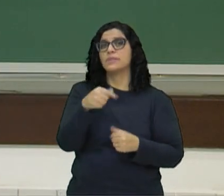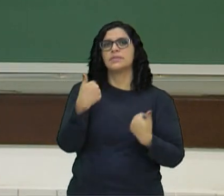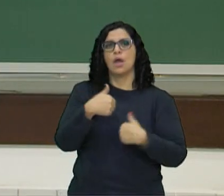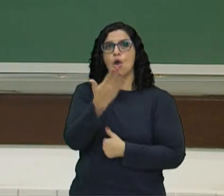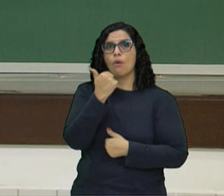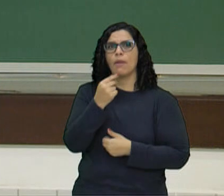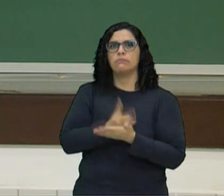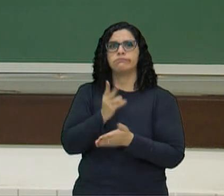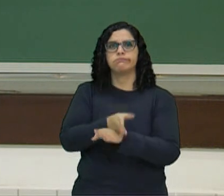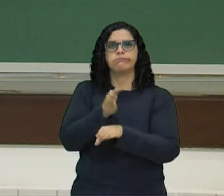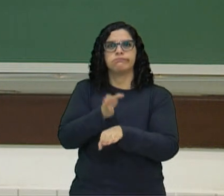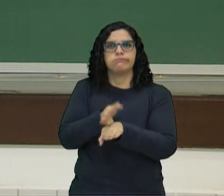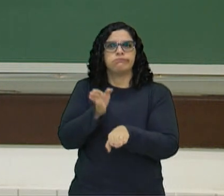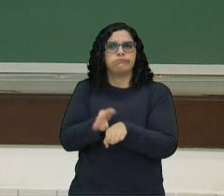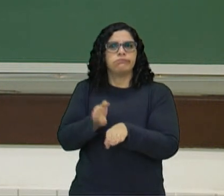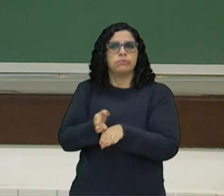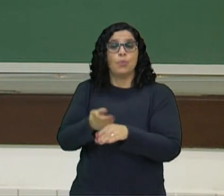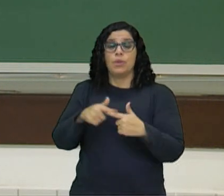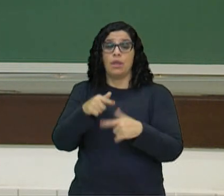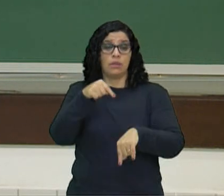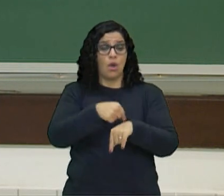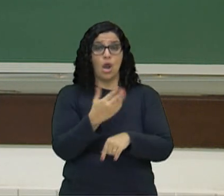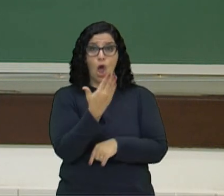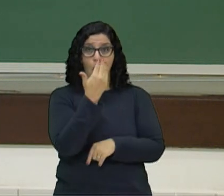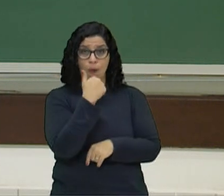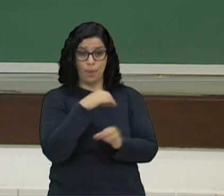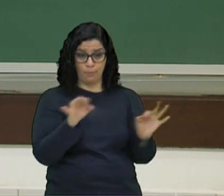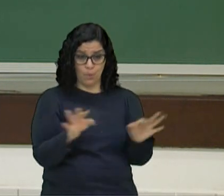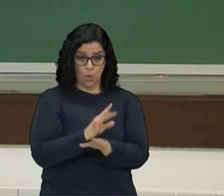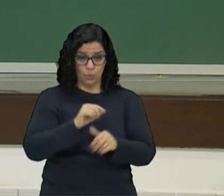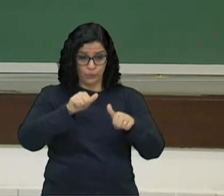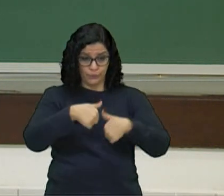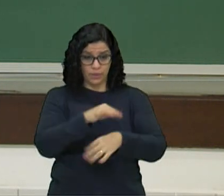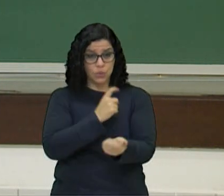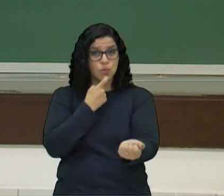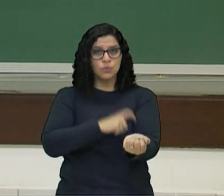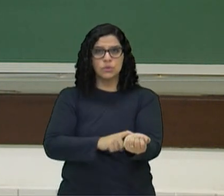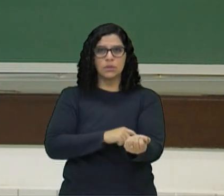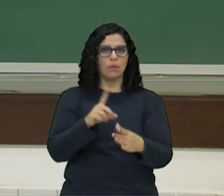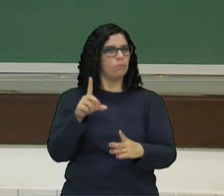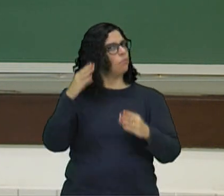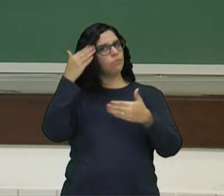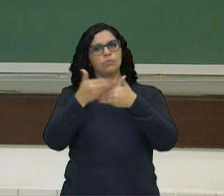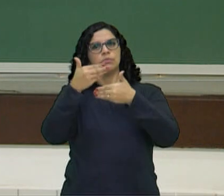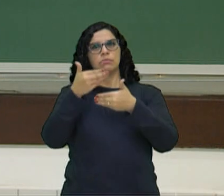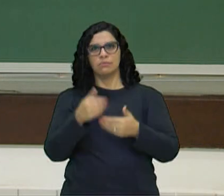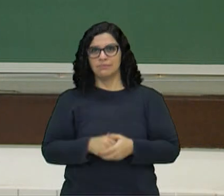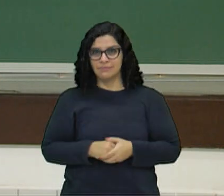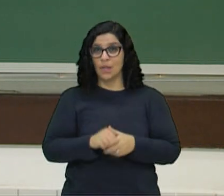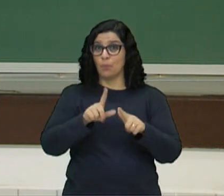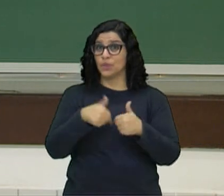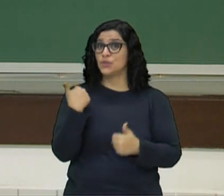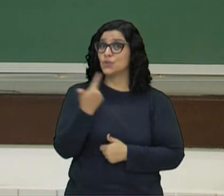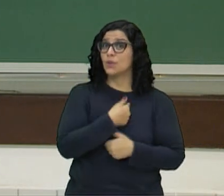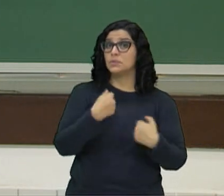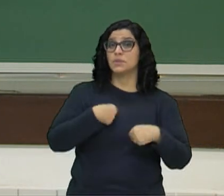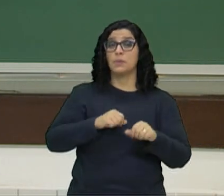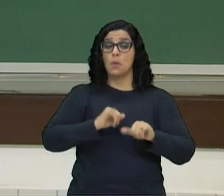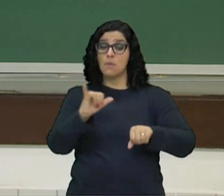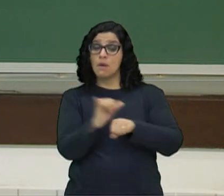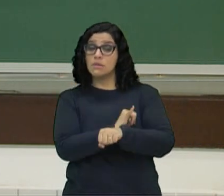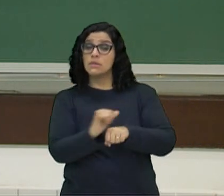comer o tempo todo, porque a hora que acabasse o alimento no seu sangue, você desligaria. Temos que ter uma maneira